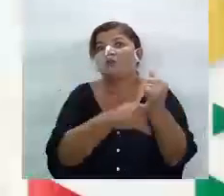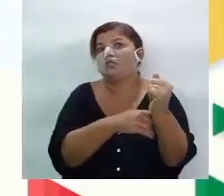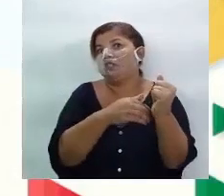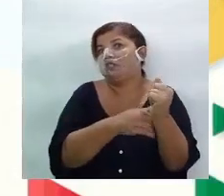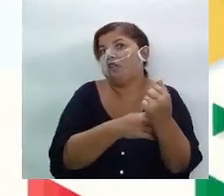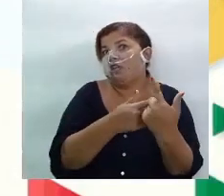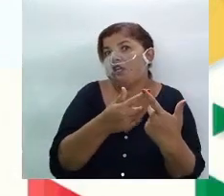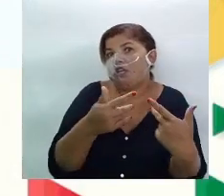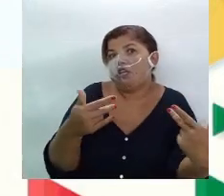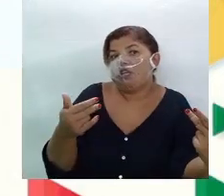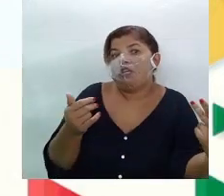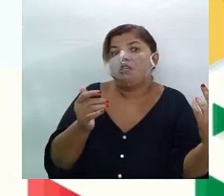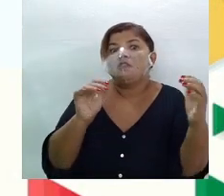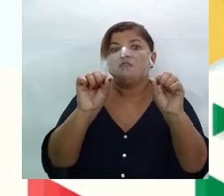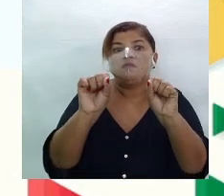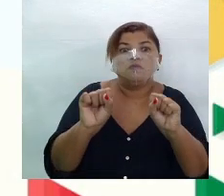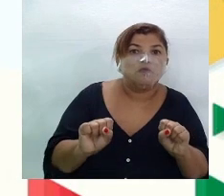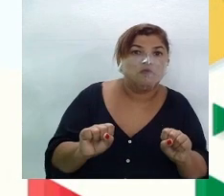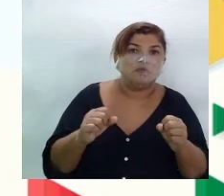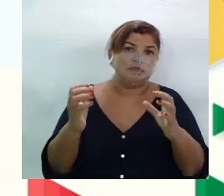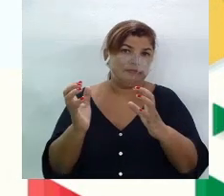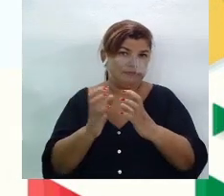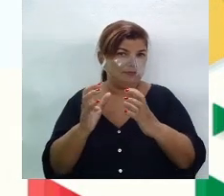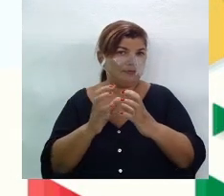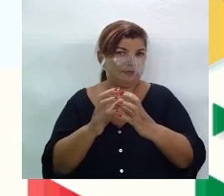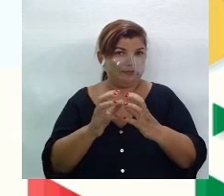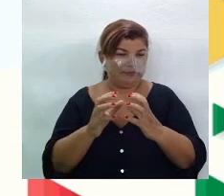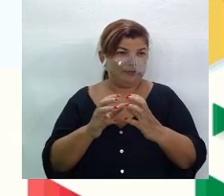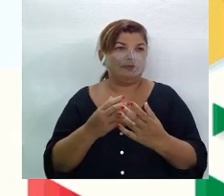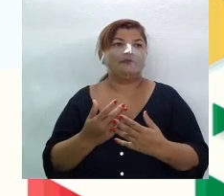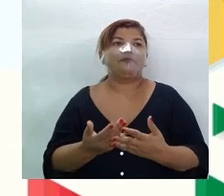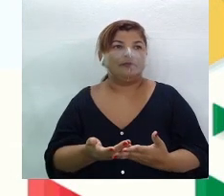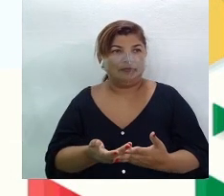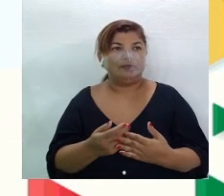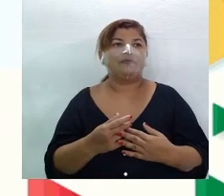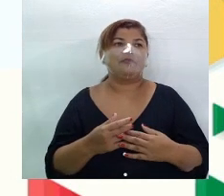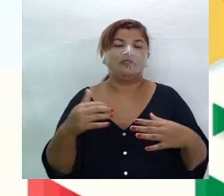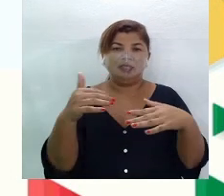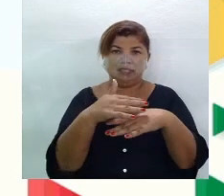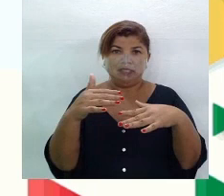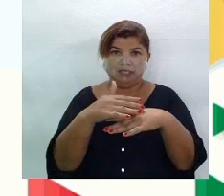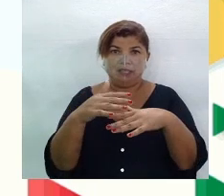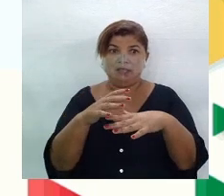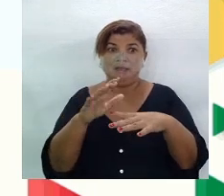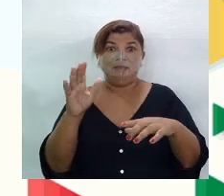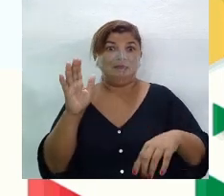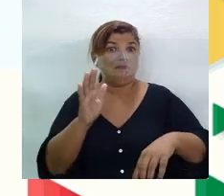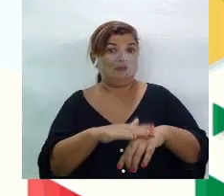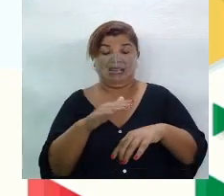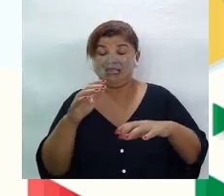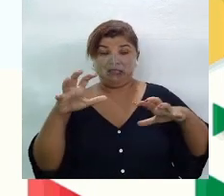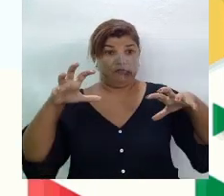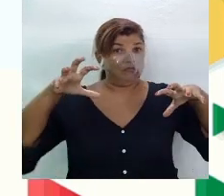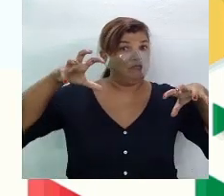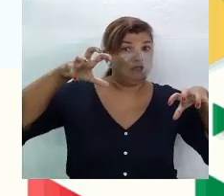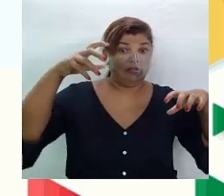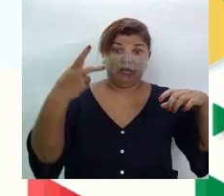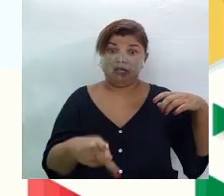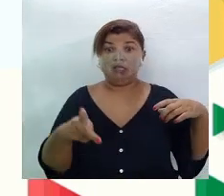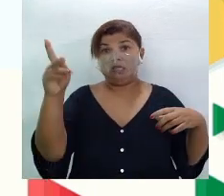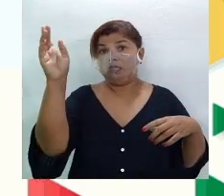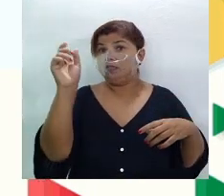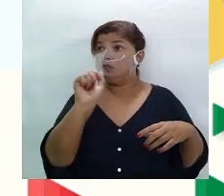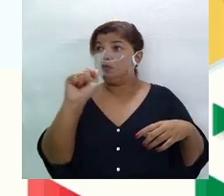nós temos aqui um comentário. Poderia ler, professor Jamerson? Conhecida por ser a cidade mais assombrada do Brasil, a bela Recife